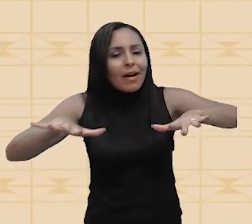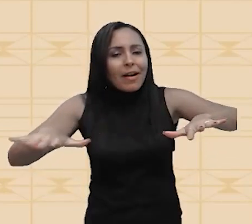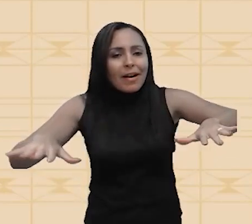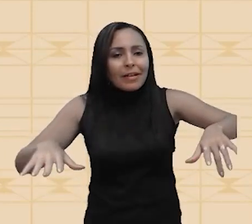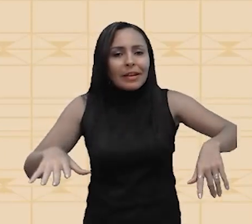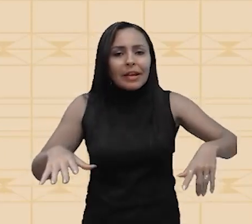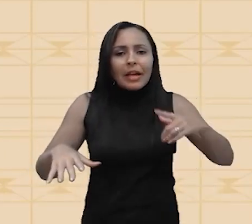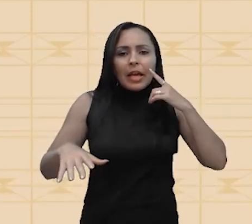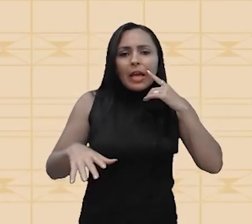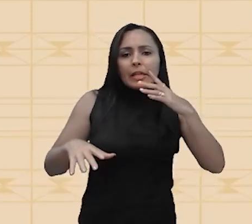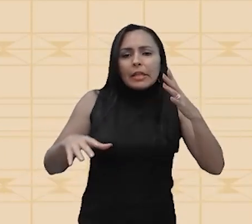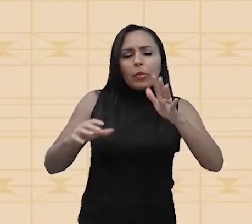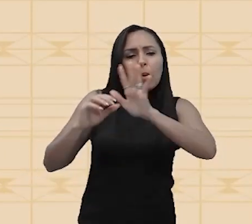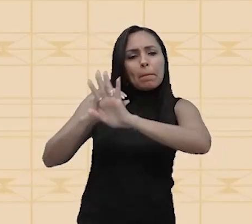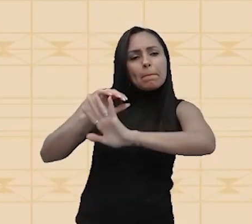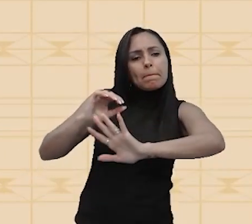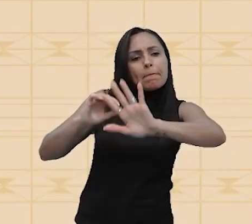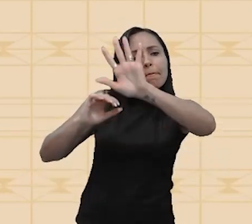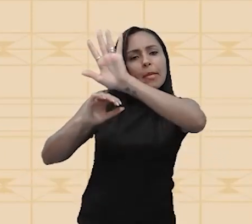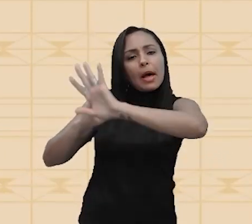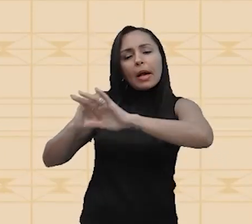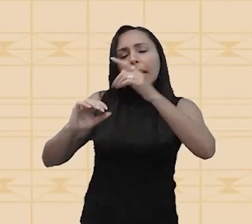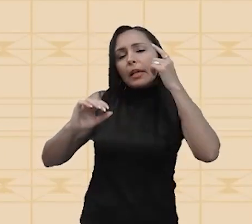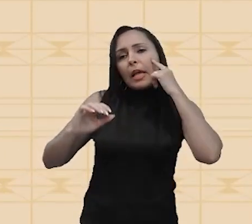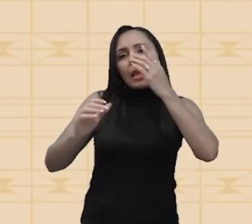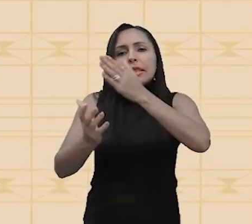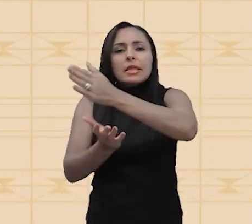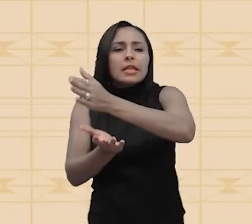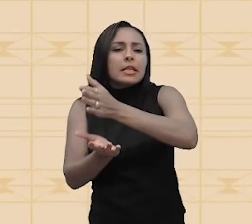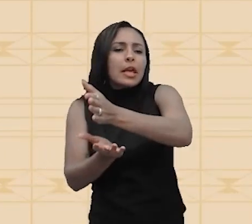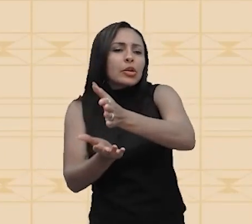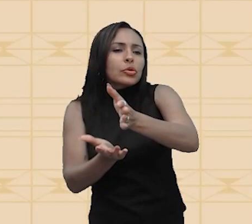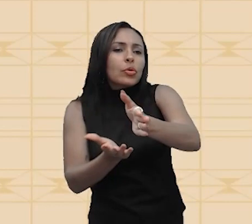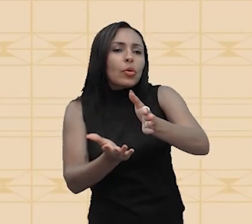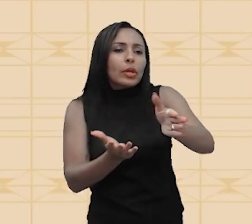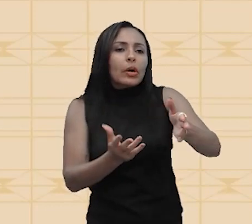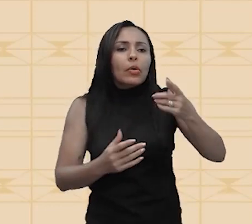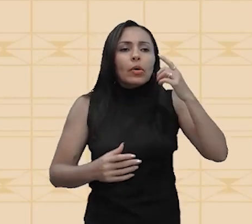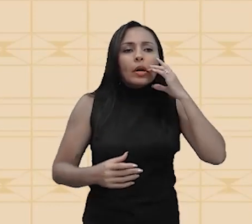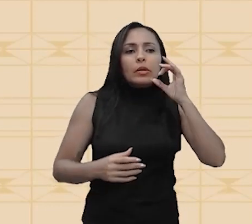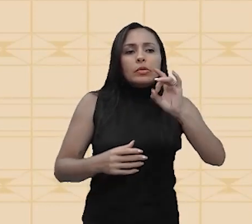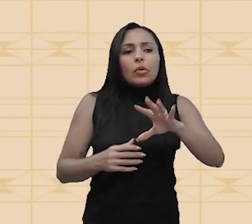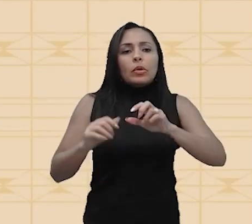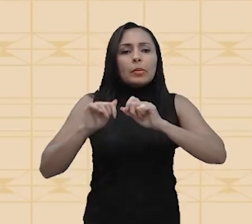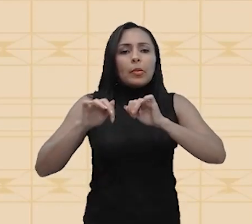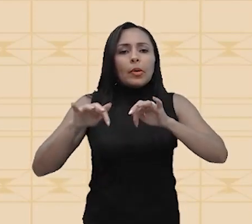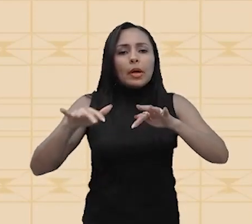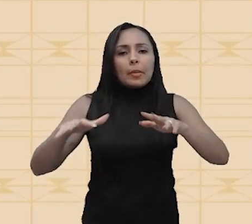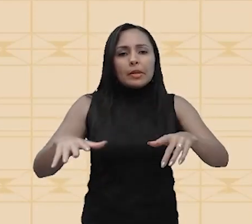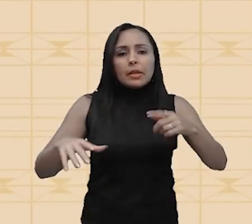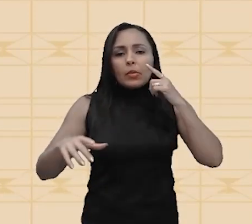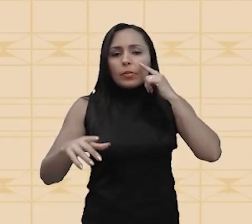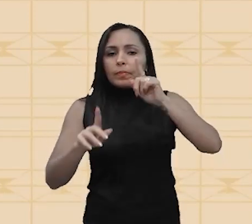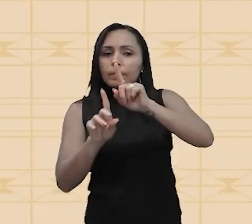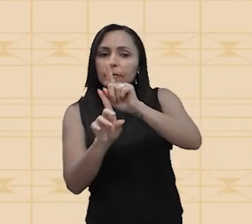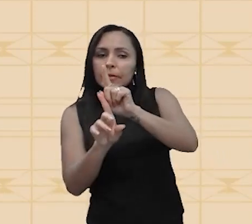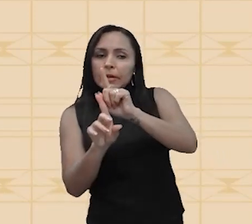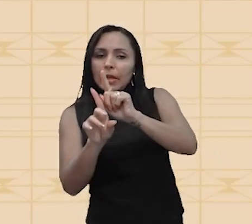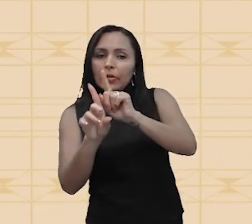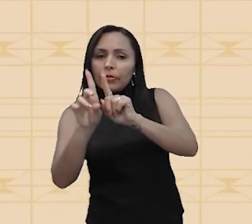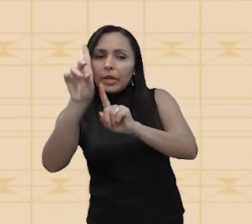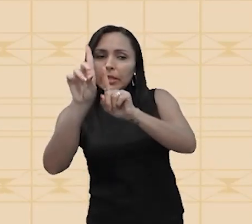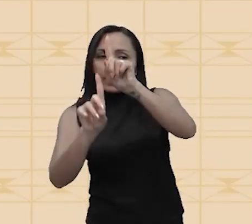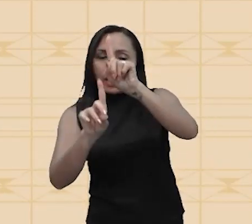de polarização, que ela direciona agora só a propagação na vertical que passa. E aí, você vê